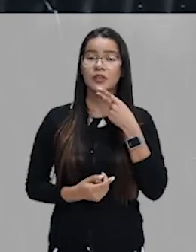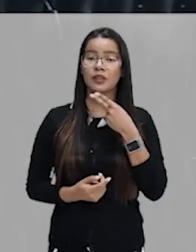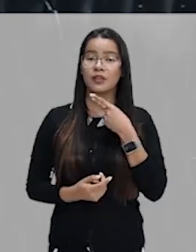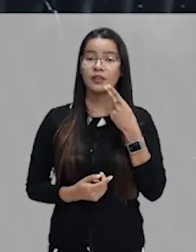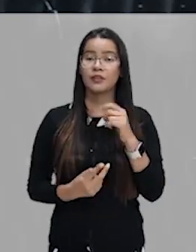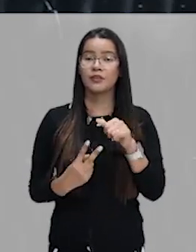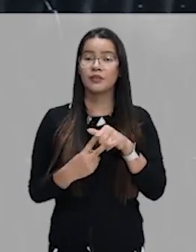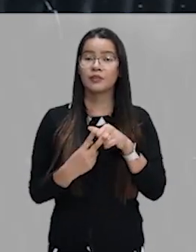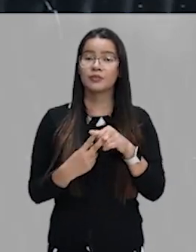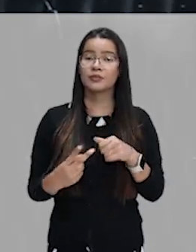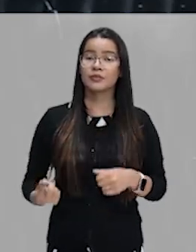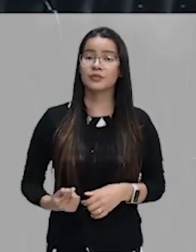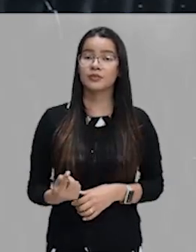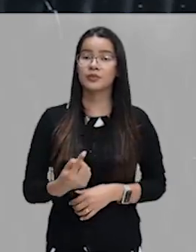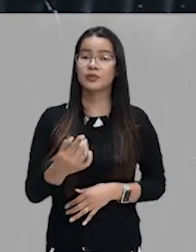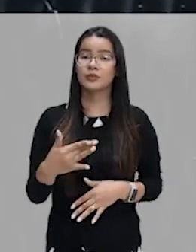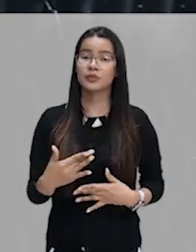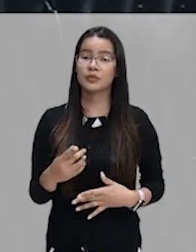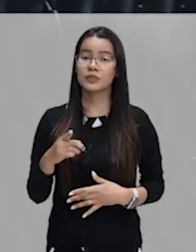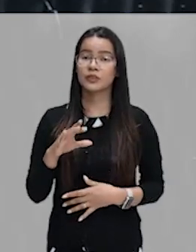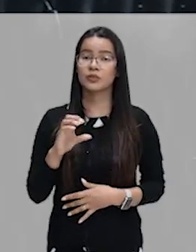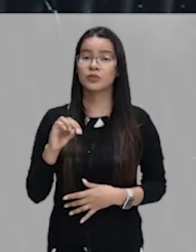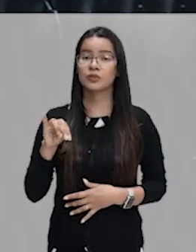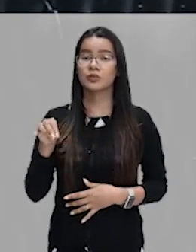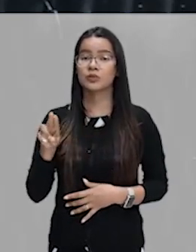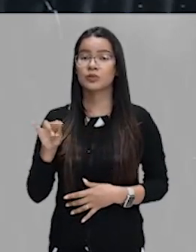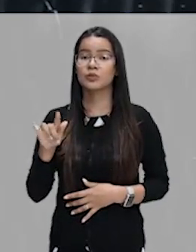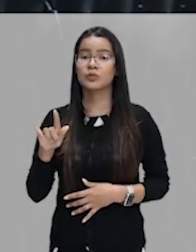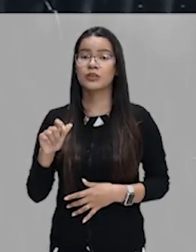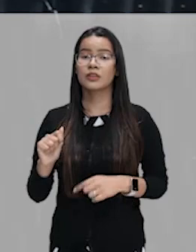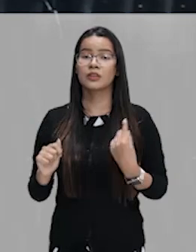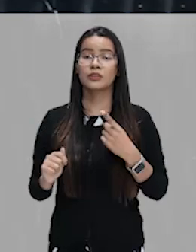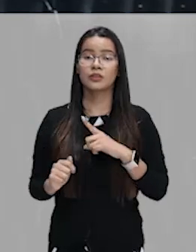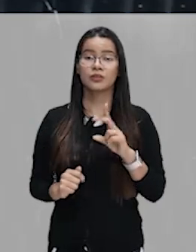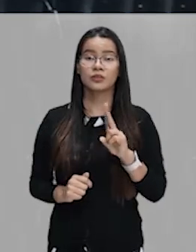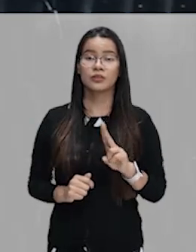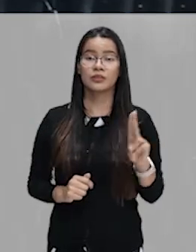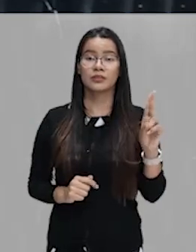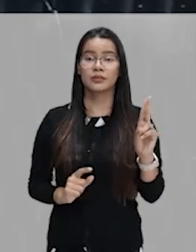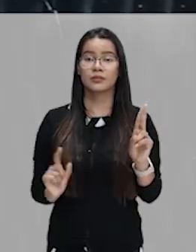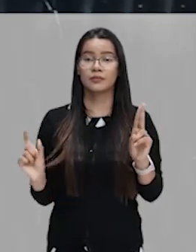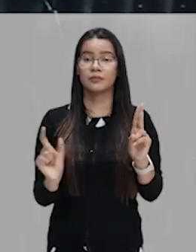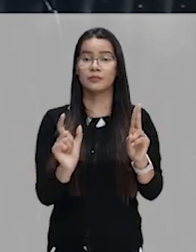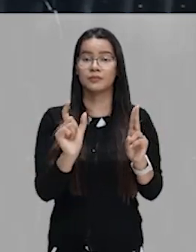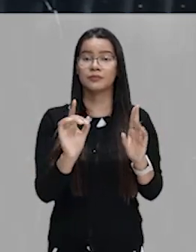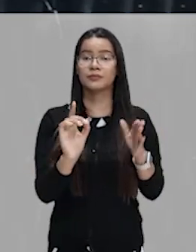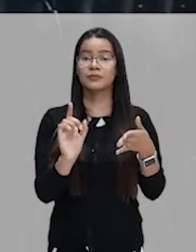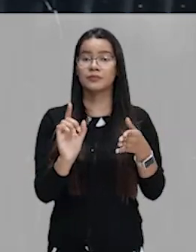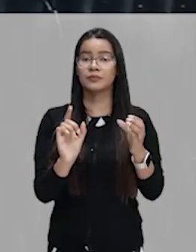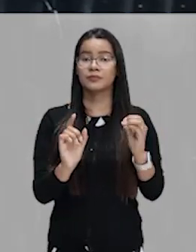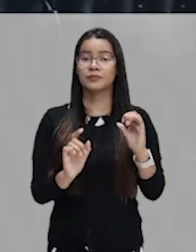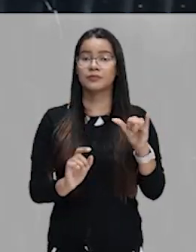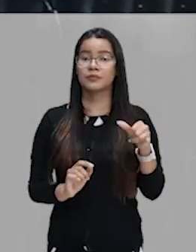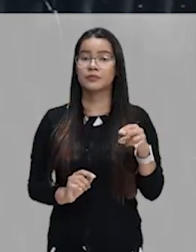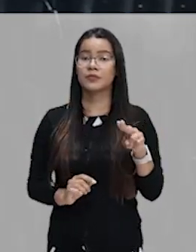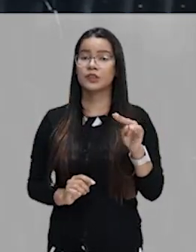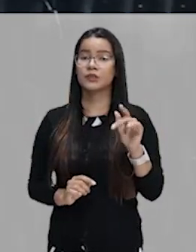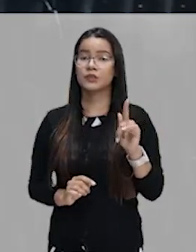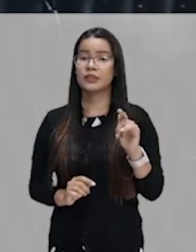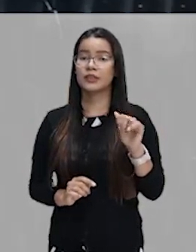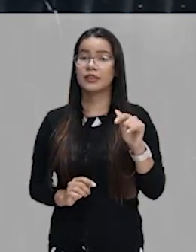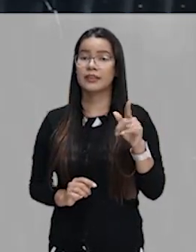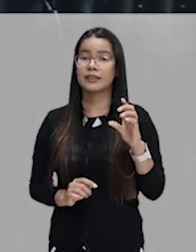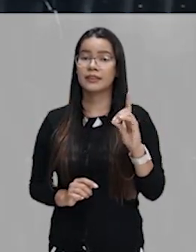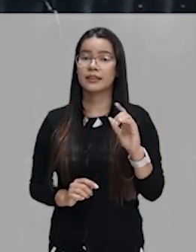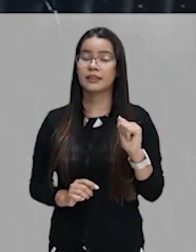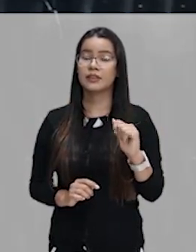infinitivo. Quando você conjuga ele, nós vamos usar a forma conjugada do verbo to be. E no português